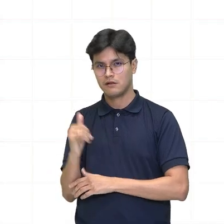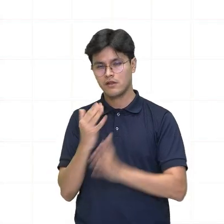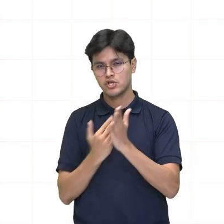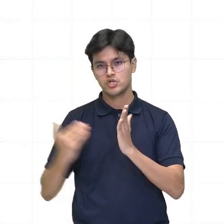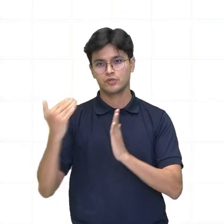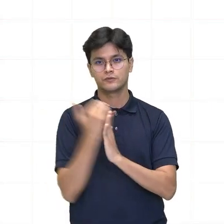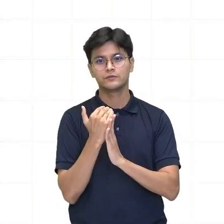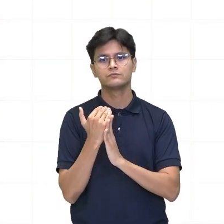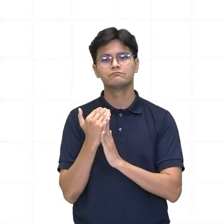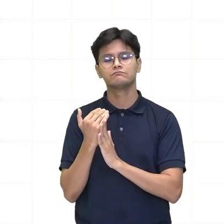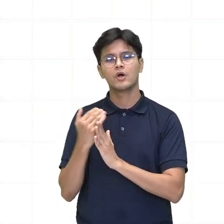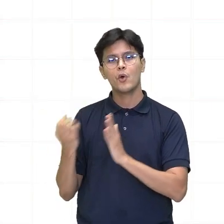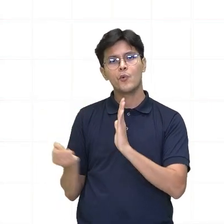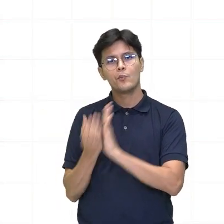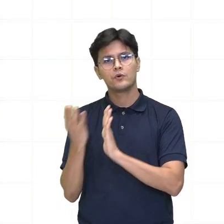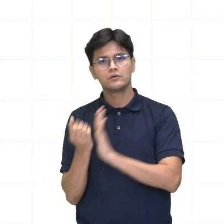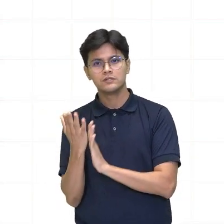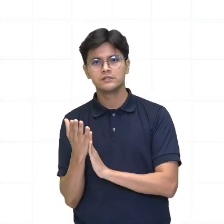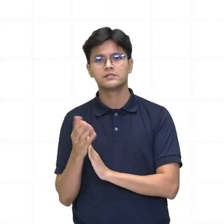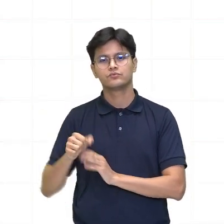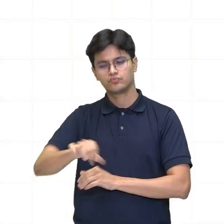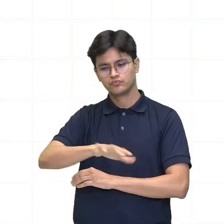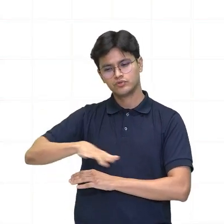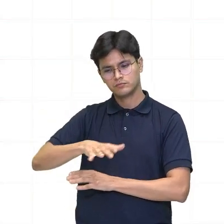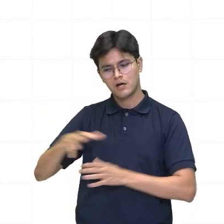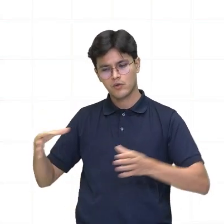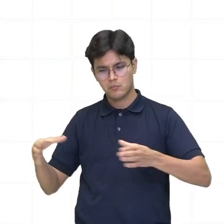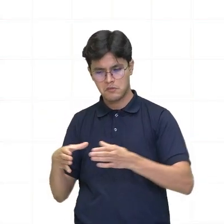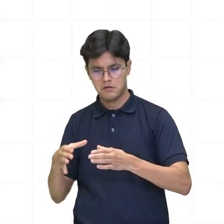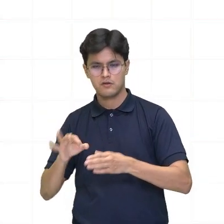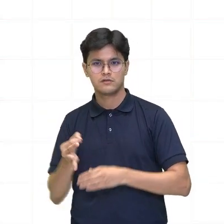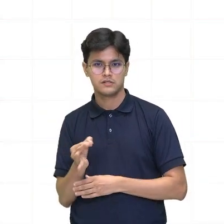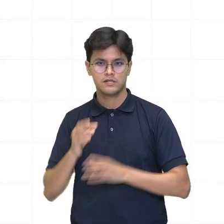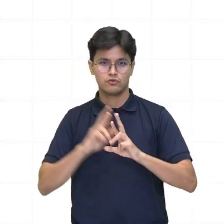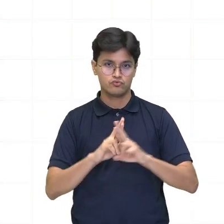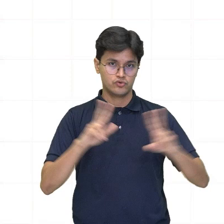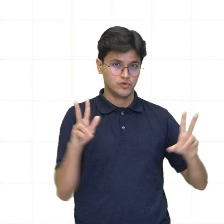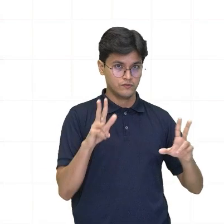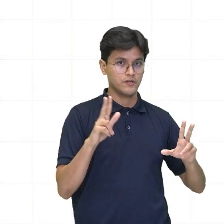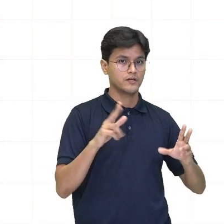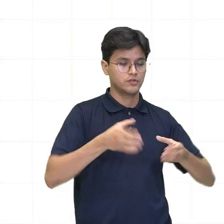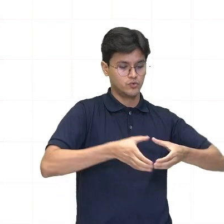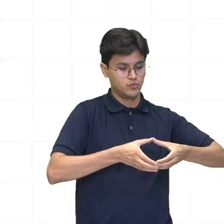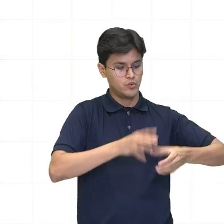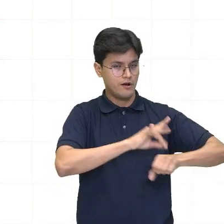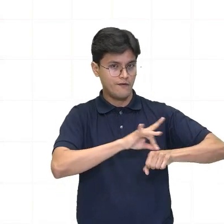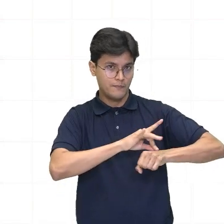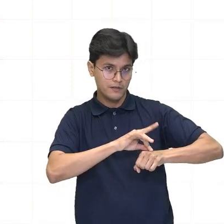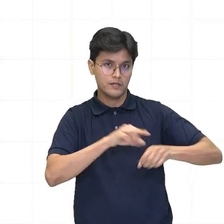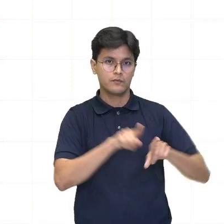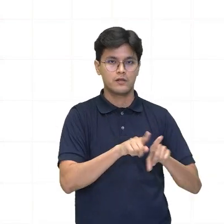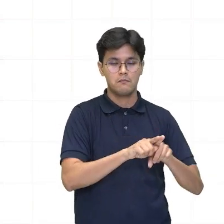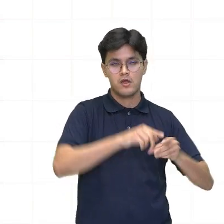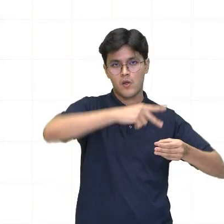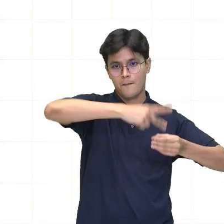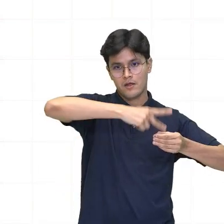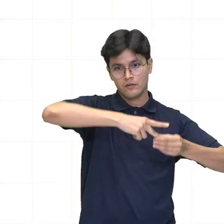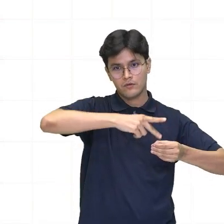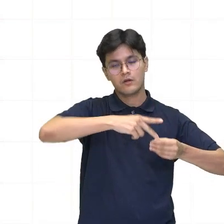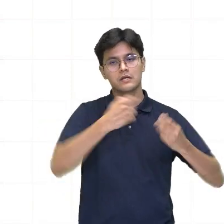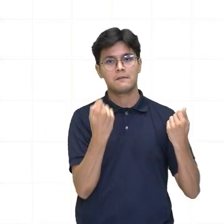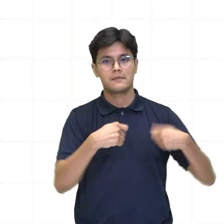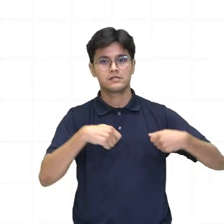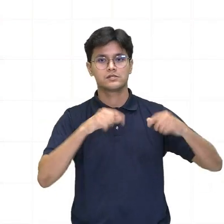ser produzido em pouco espaço, né, diferentemente do carvão mineral, do petróleo, né, onde a gente vai ter